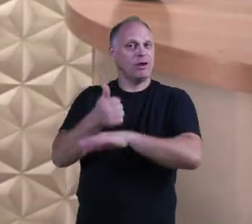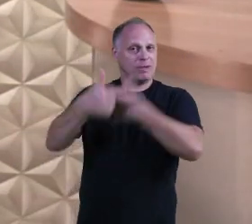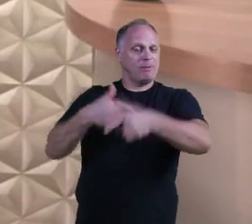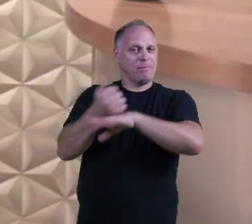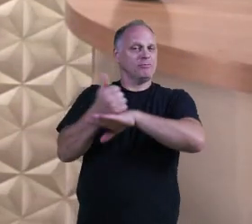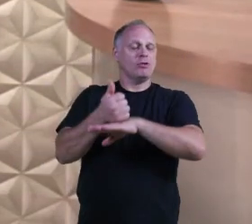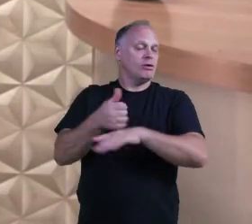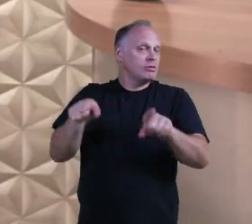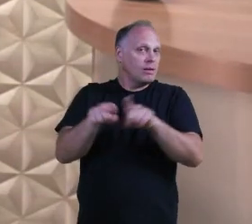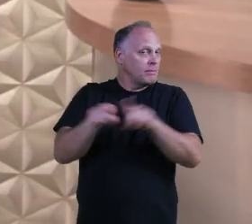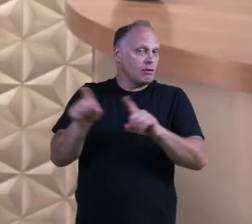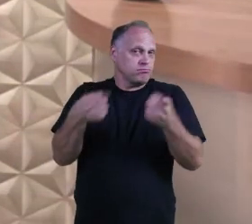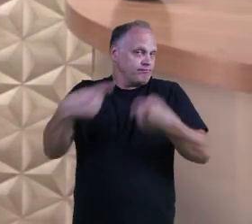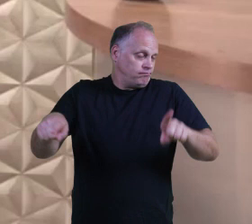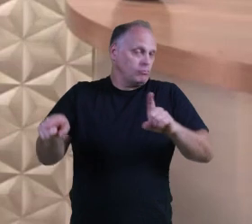trabalhei ali. Dali eu saí